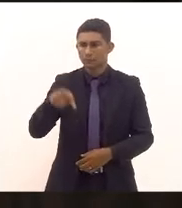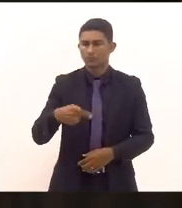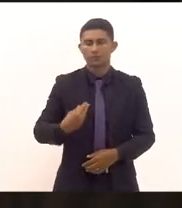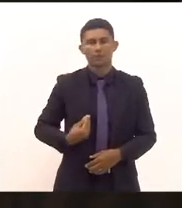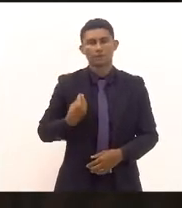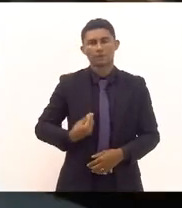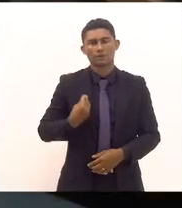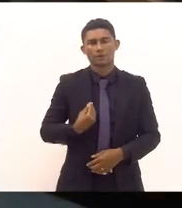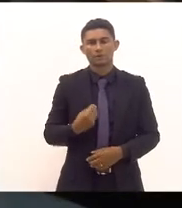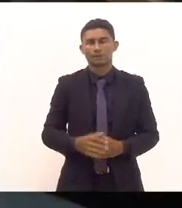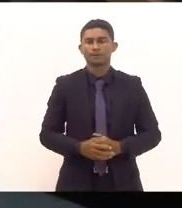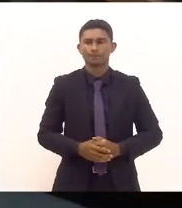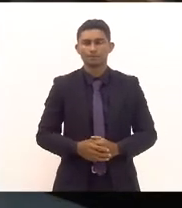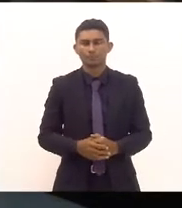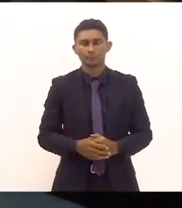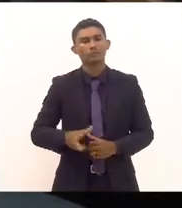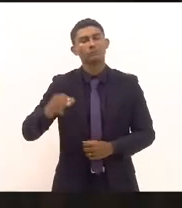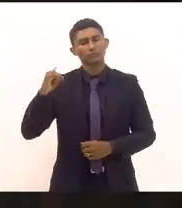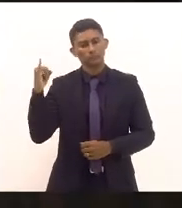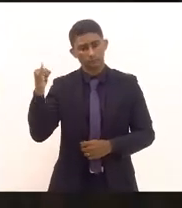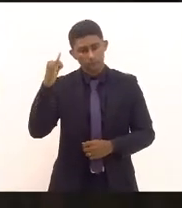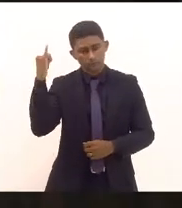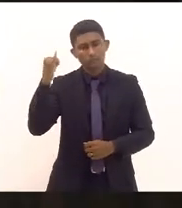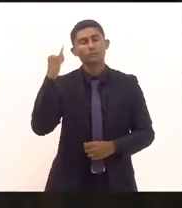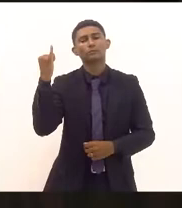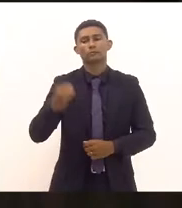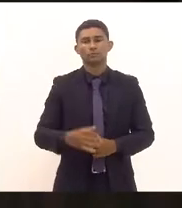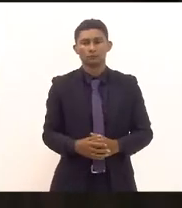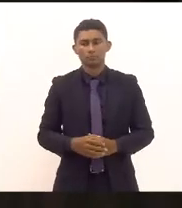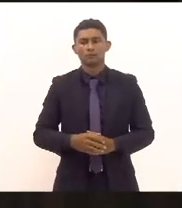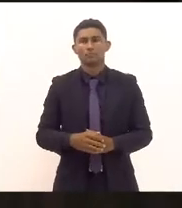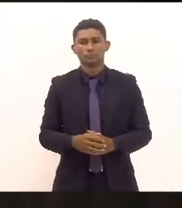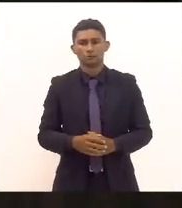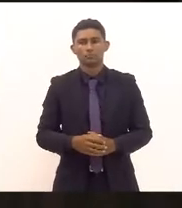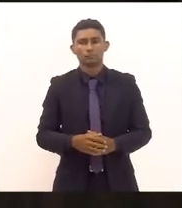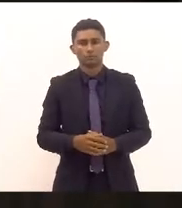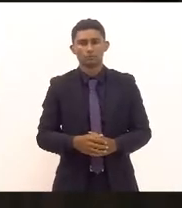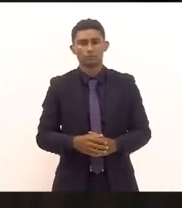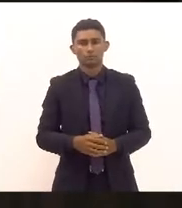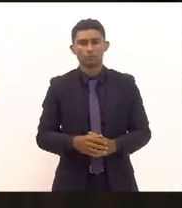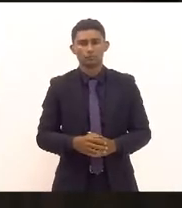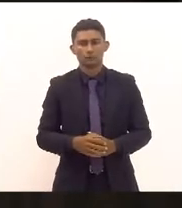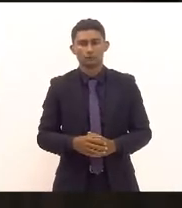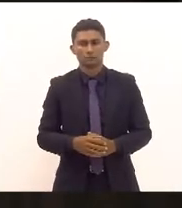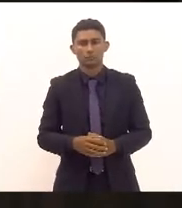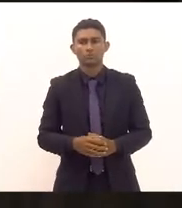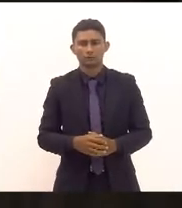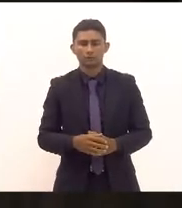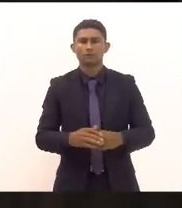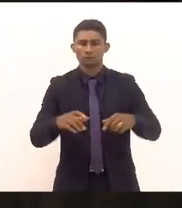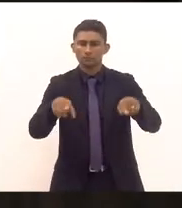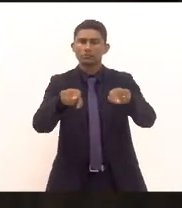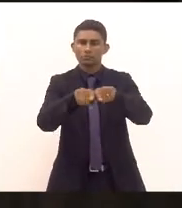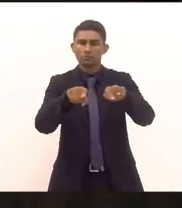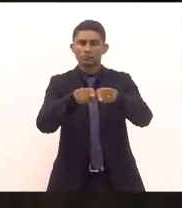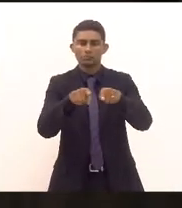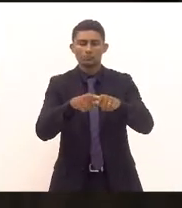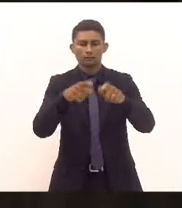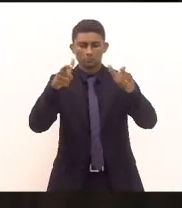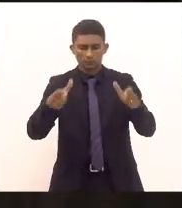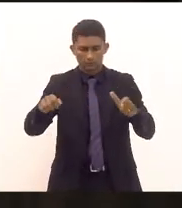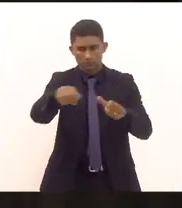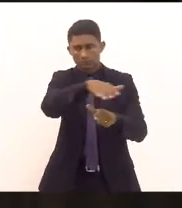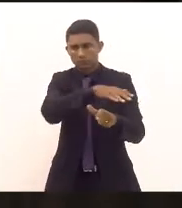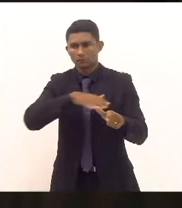sua presença e a importância fundamental que tem também a relação com a baixada fluminense